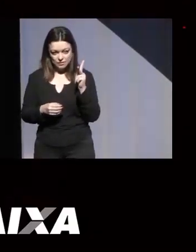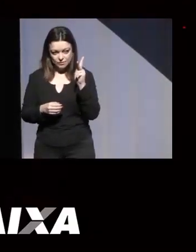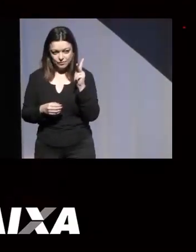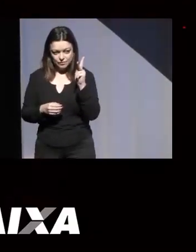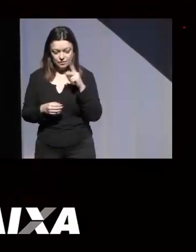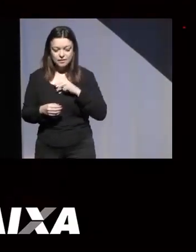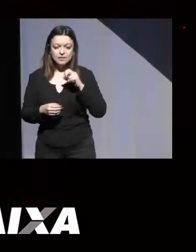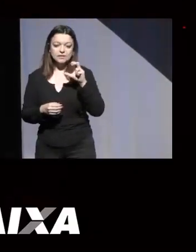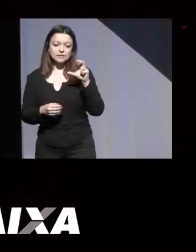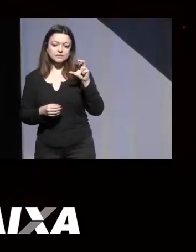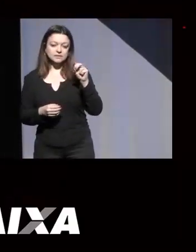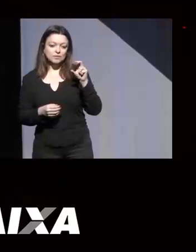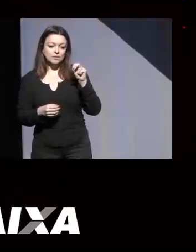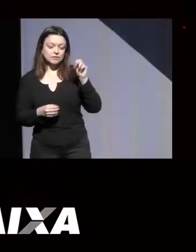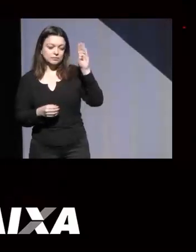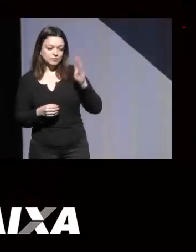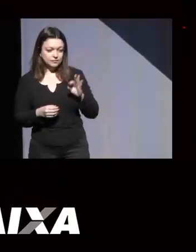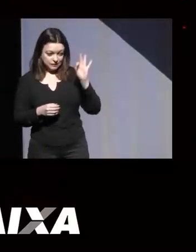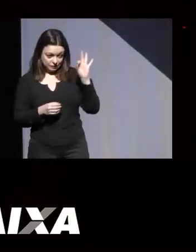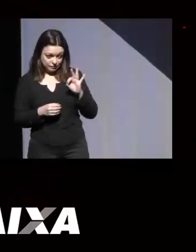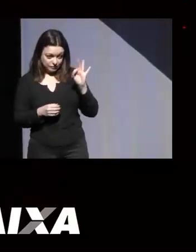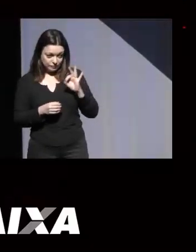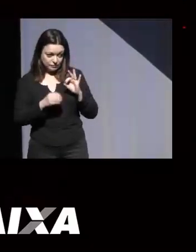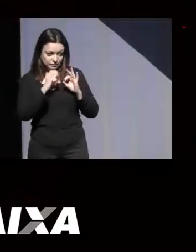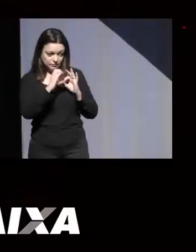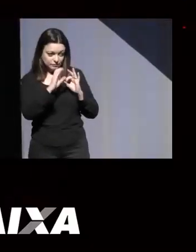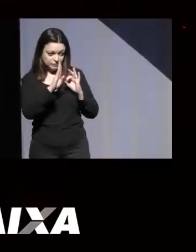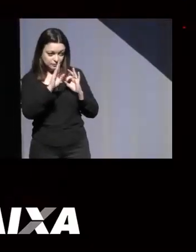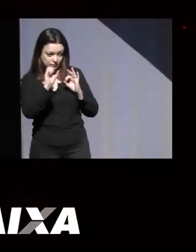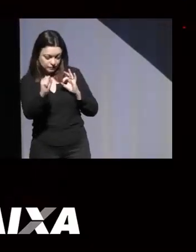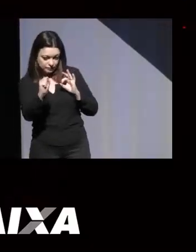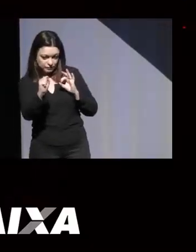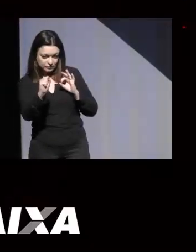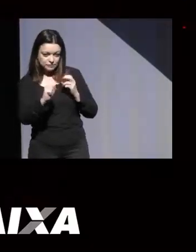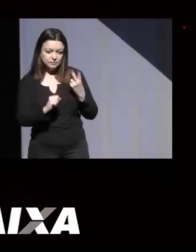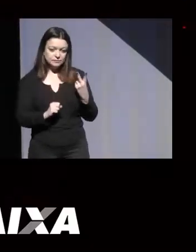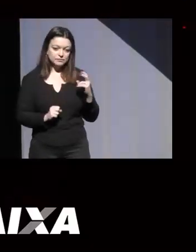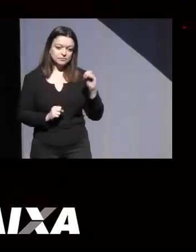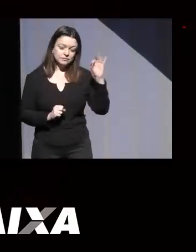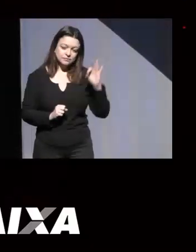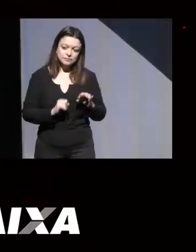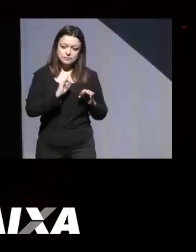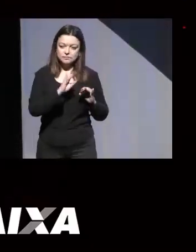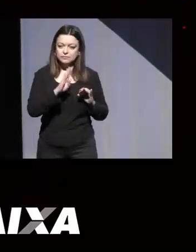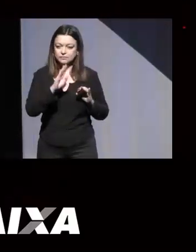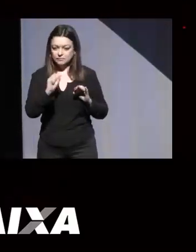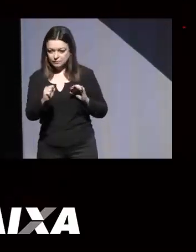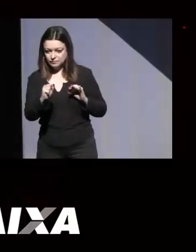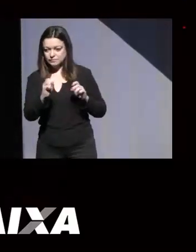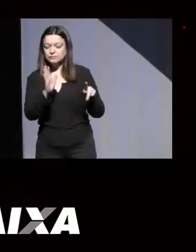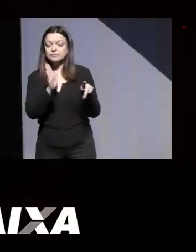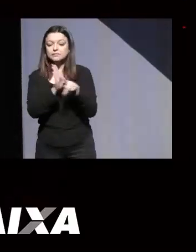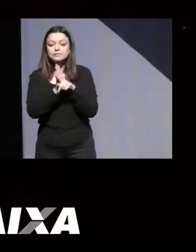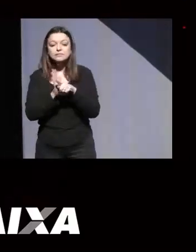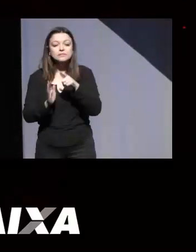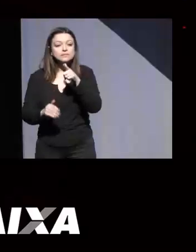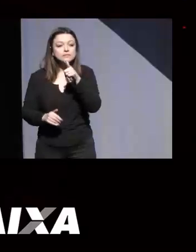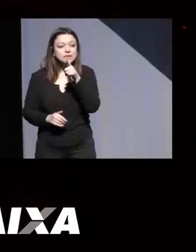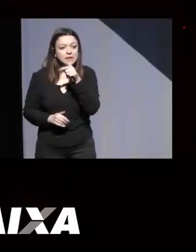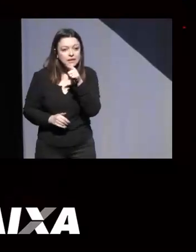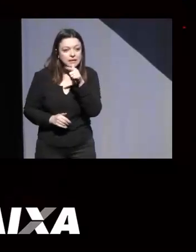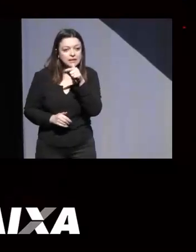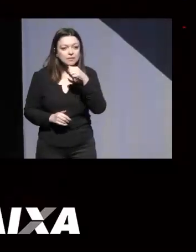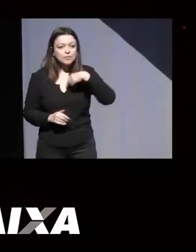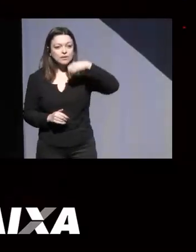50% para a CBS, 20% para o IBS, nas operações de fornecimento de energia elétrica, água, esgoto e